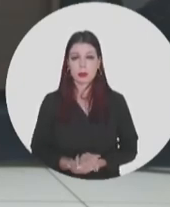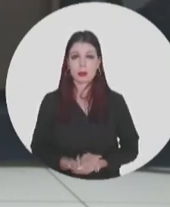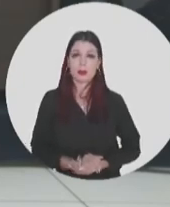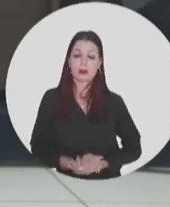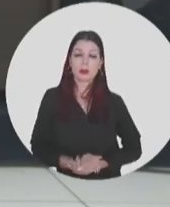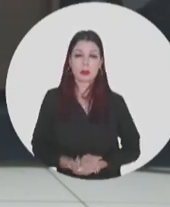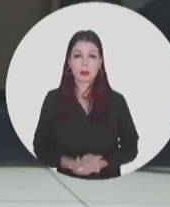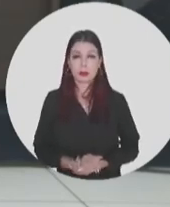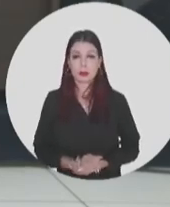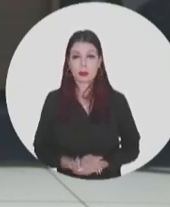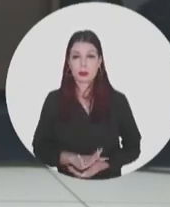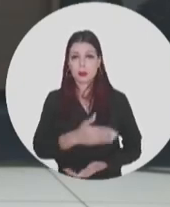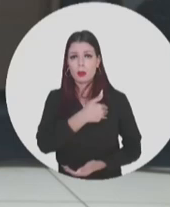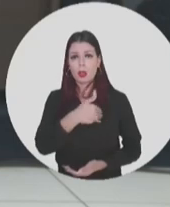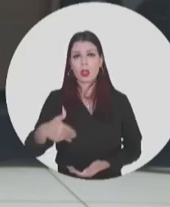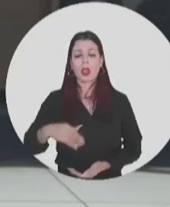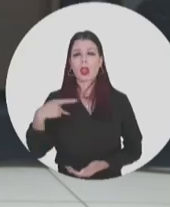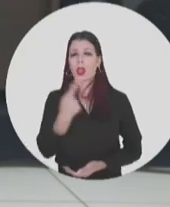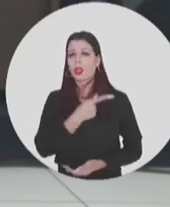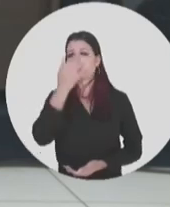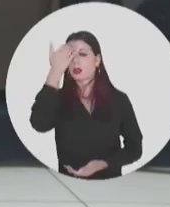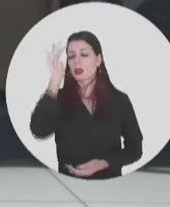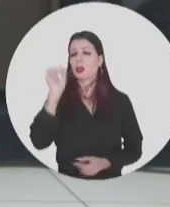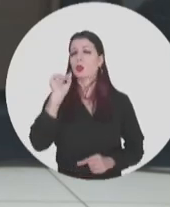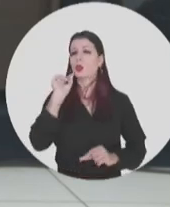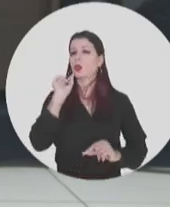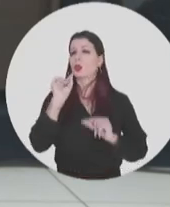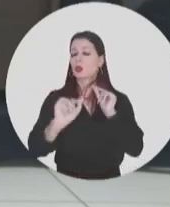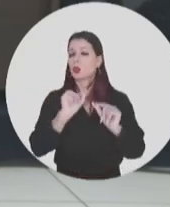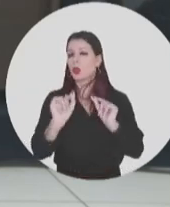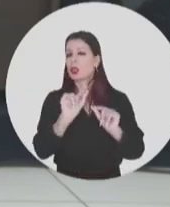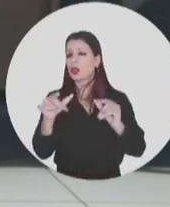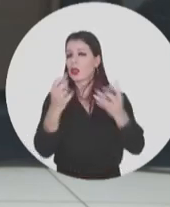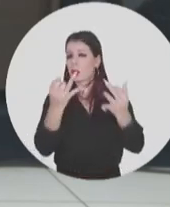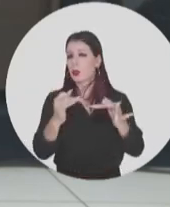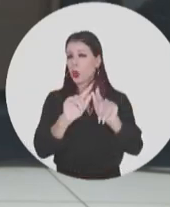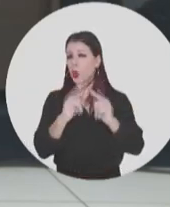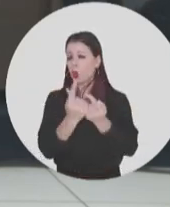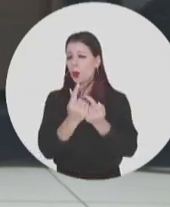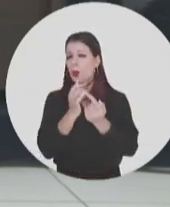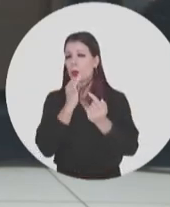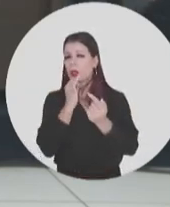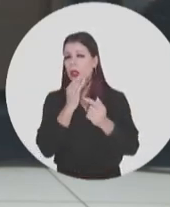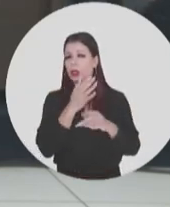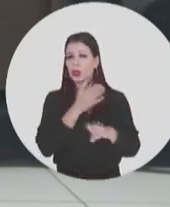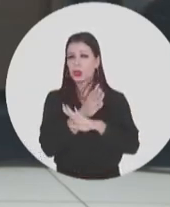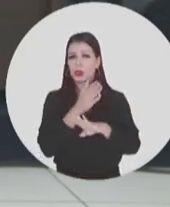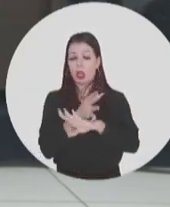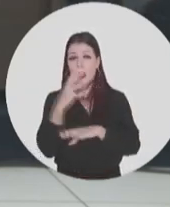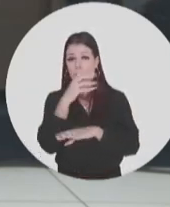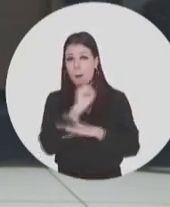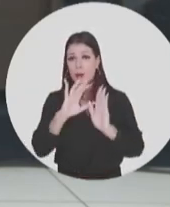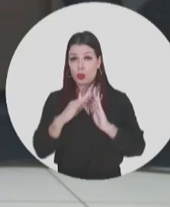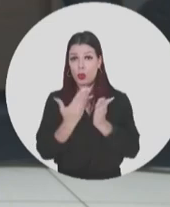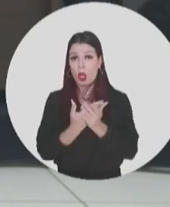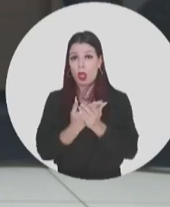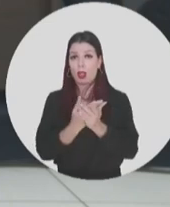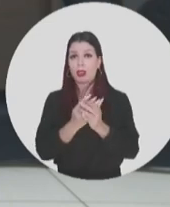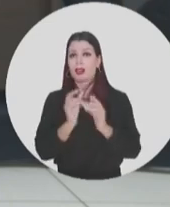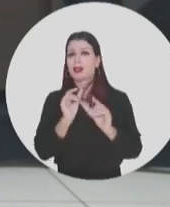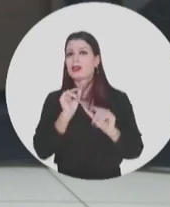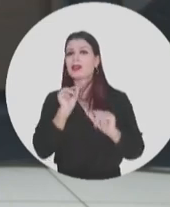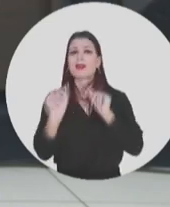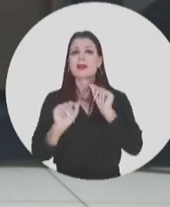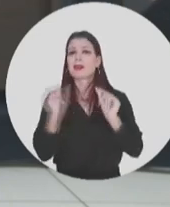eles veem na internet. A gente sabe que a internet é o lugar onde toda essa discussão, toda essa violência é planejada e também